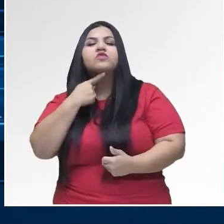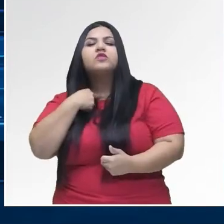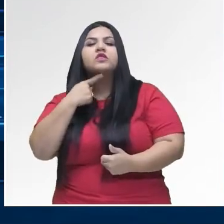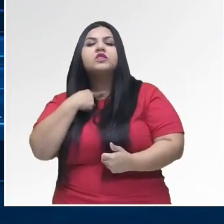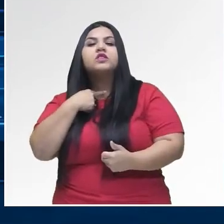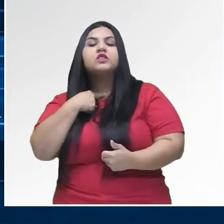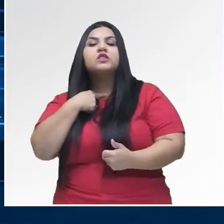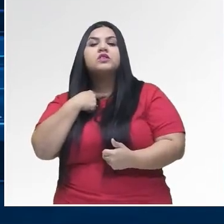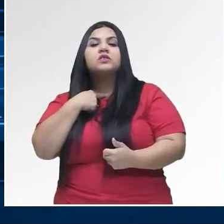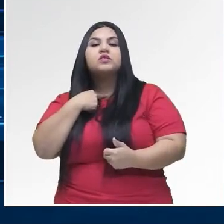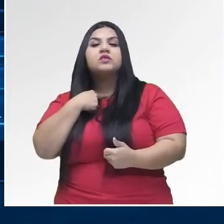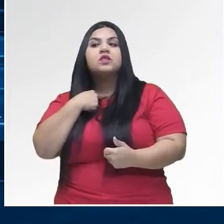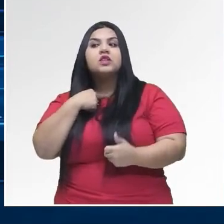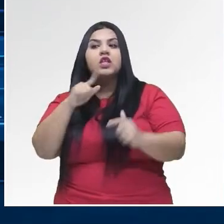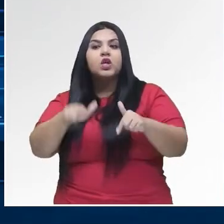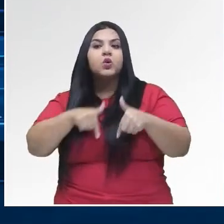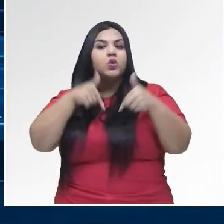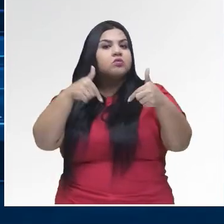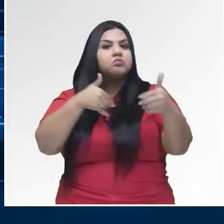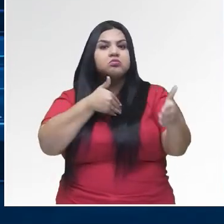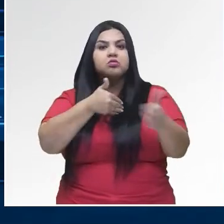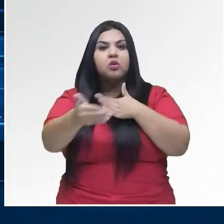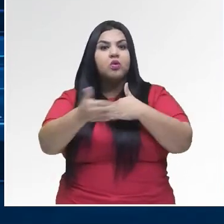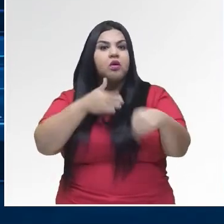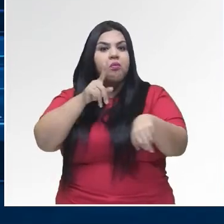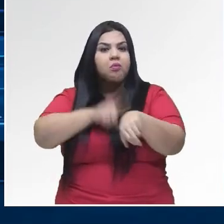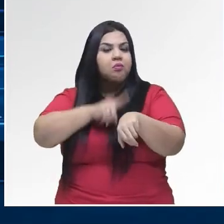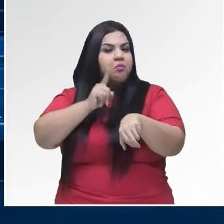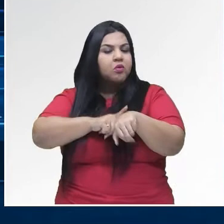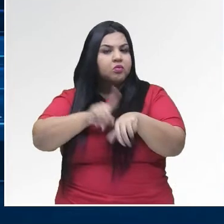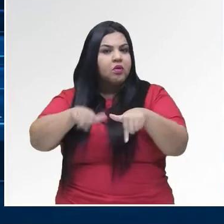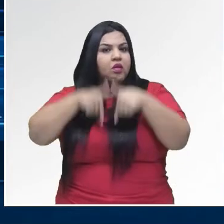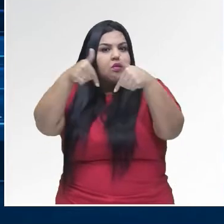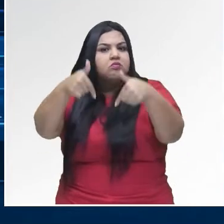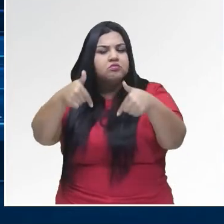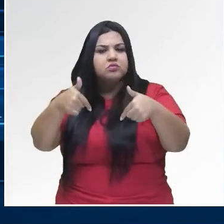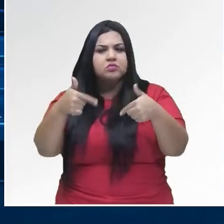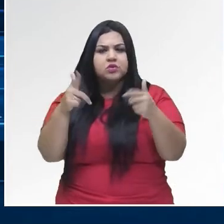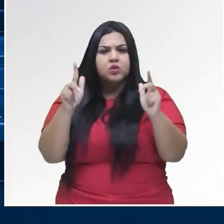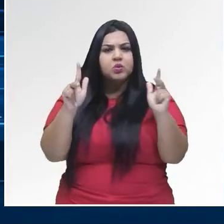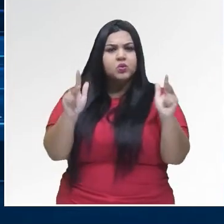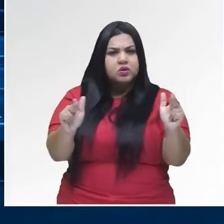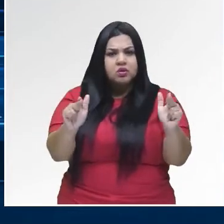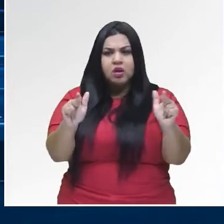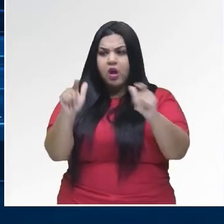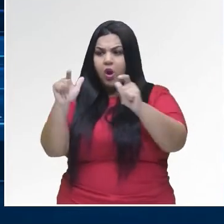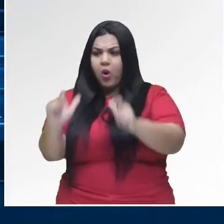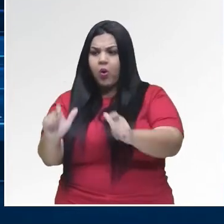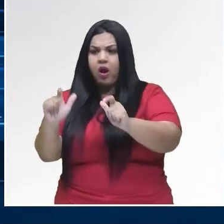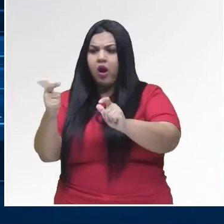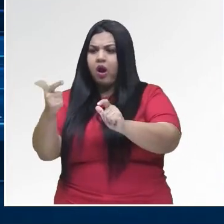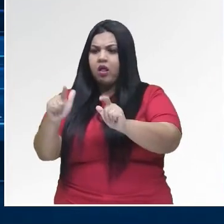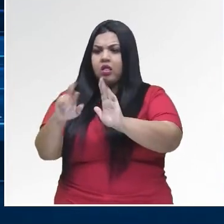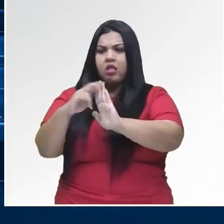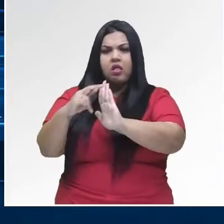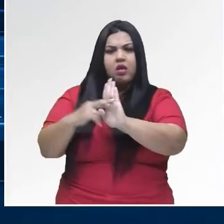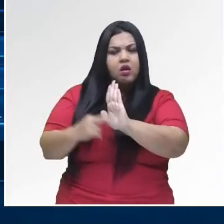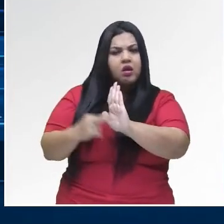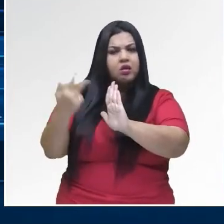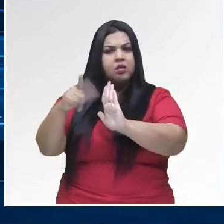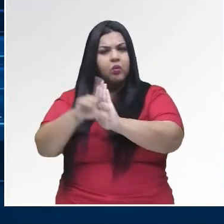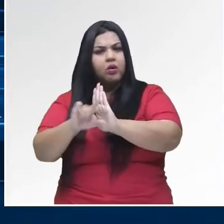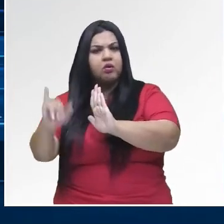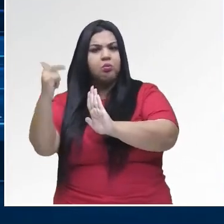nossos instintos em ação a qualquer momento, como se fosse num lugar onde não há regras, onde não há